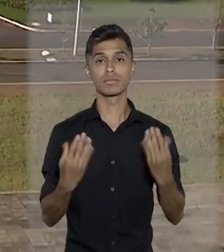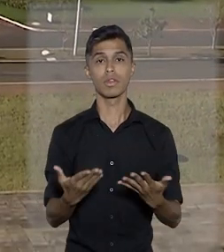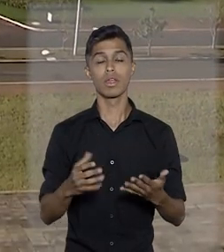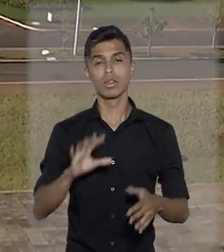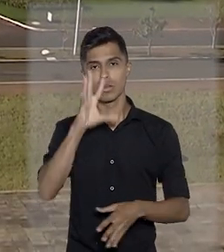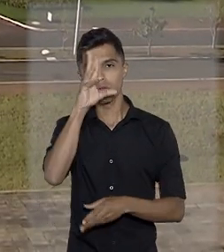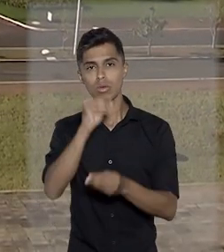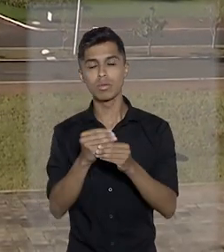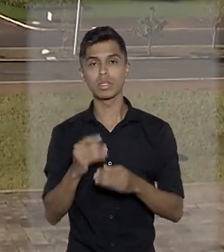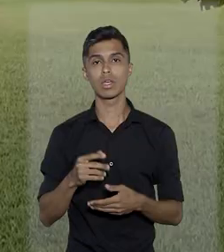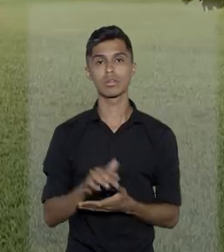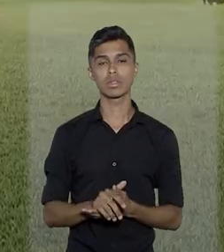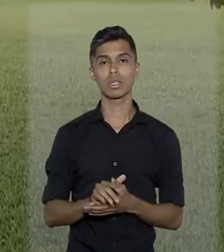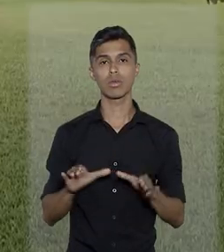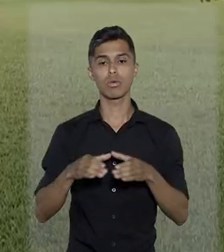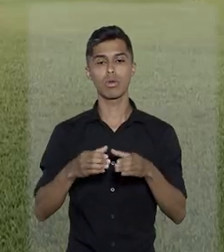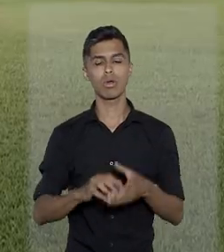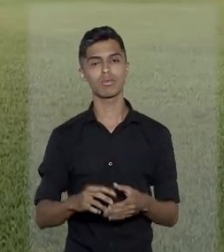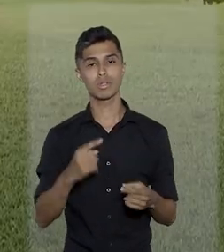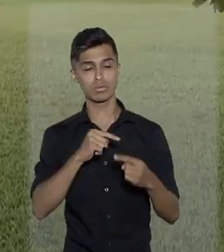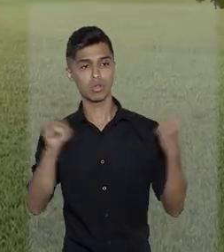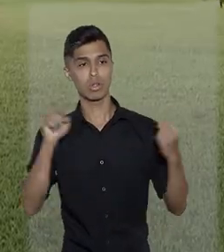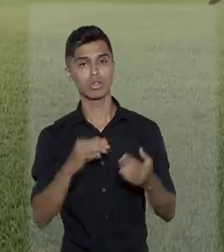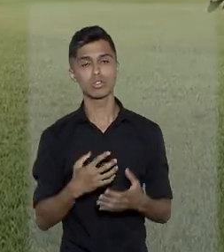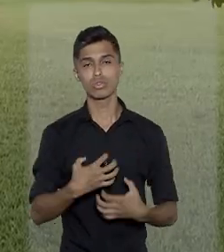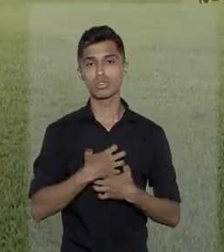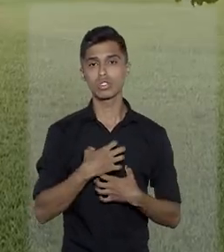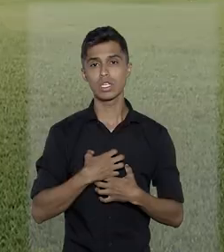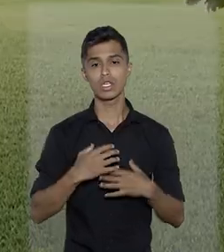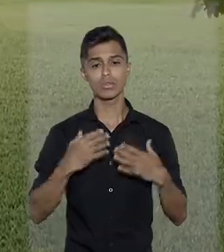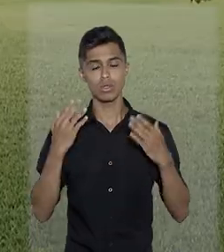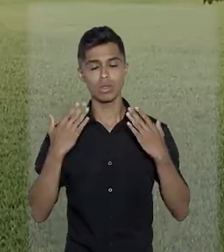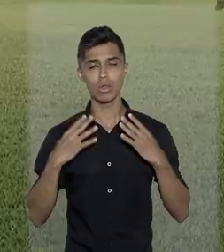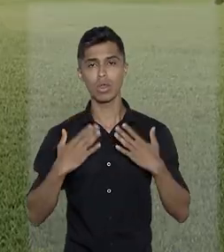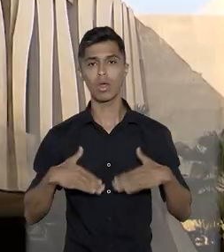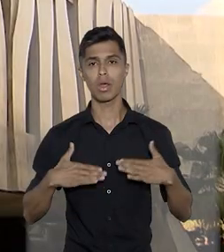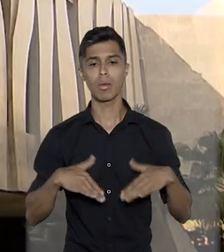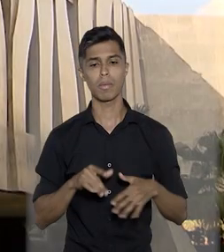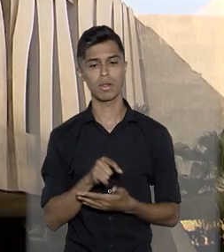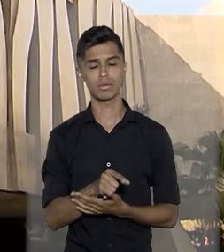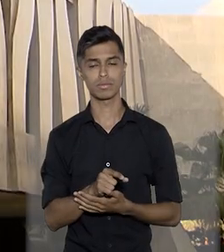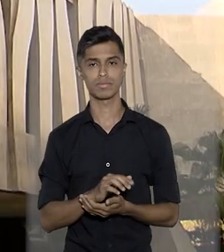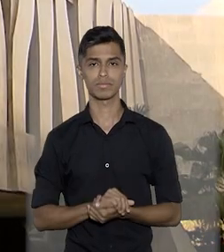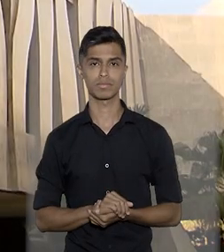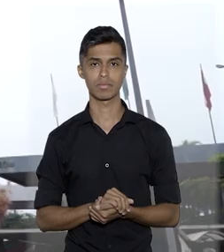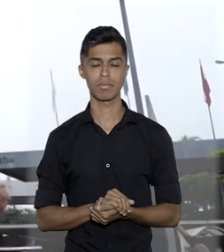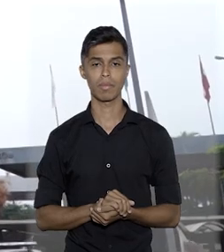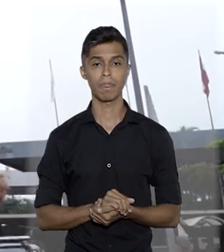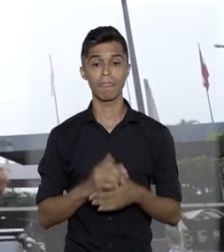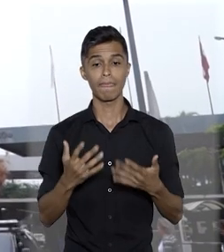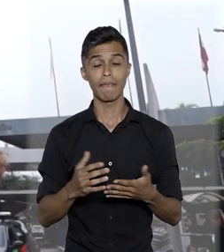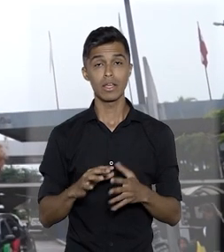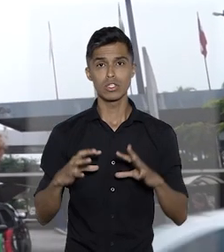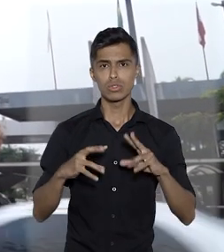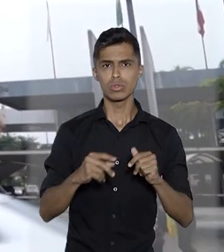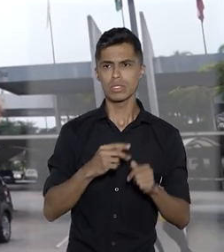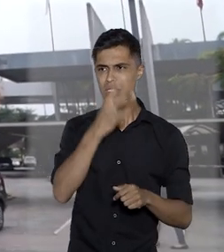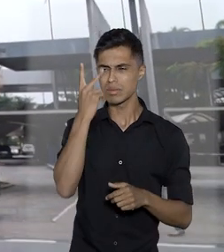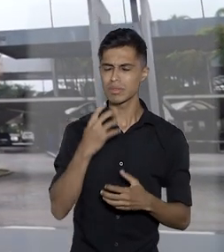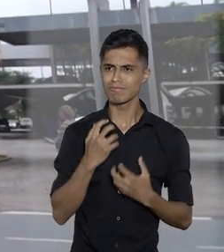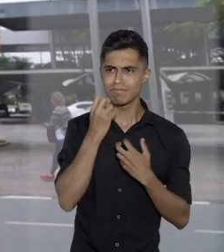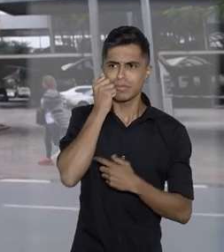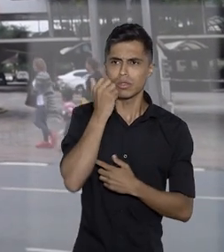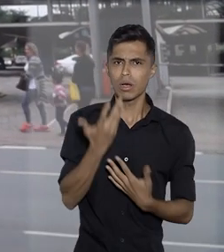colegiado concluiu que a situação violou o princípio da razoável duração do processo para os ministros o investigado sofreu